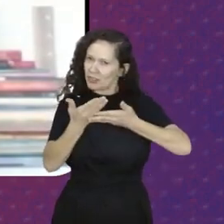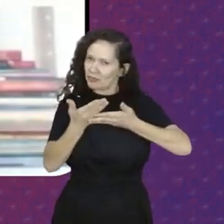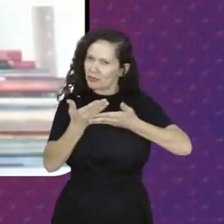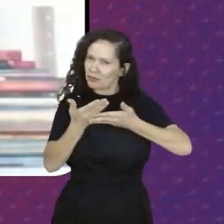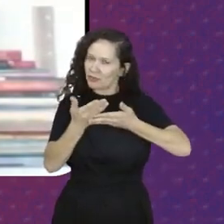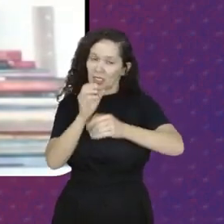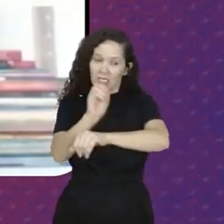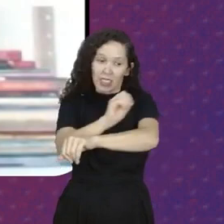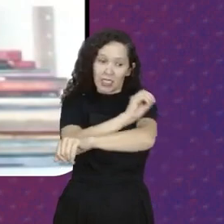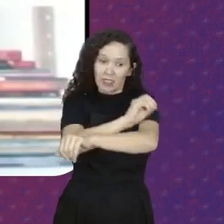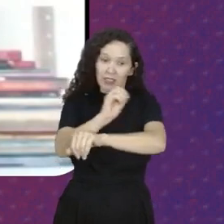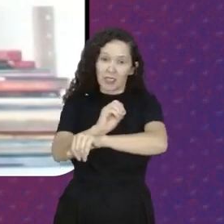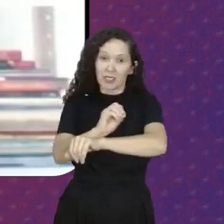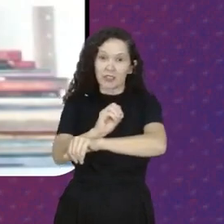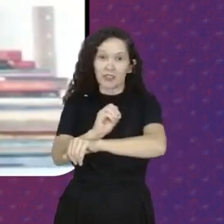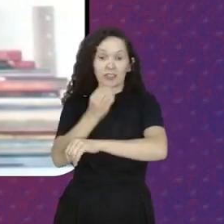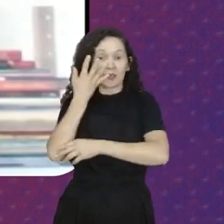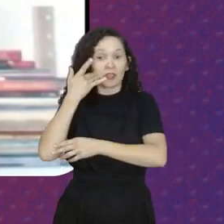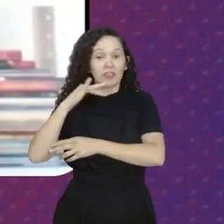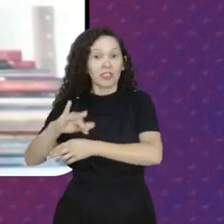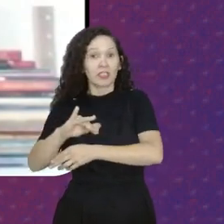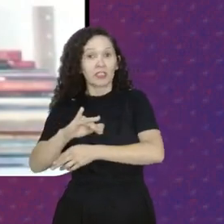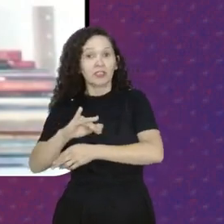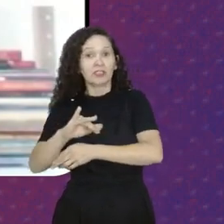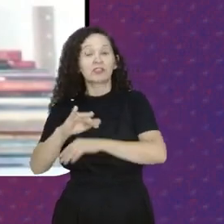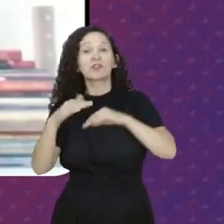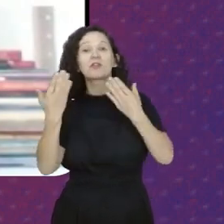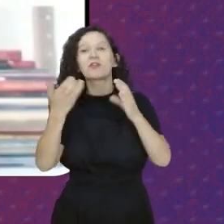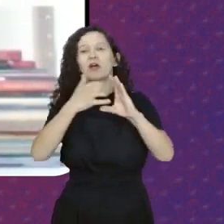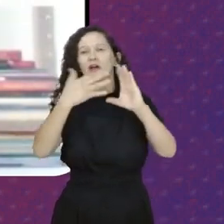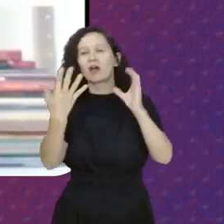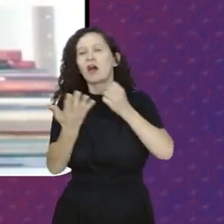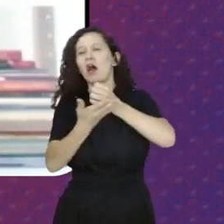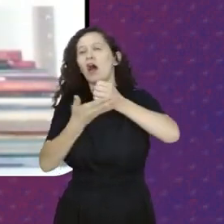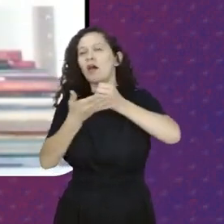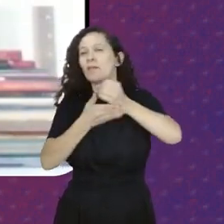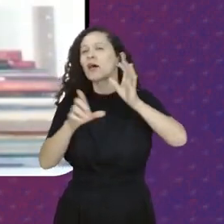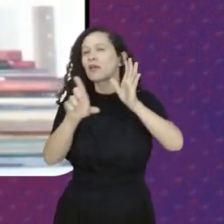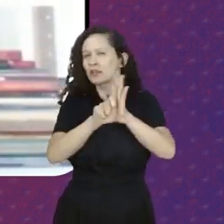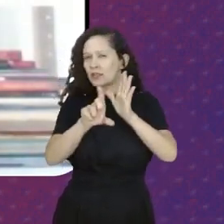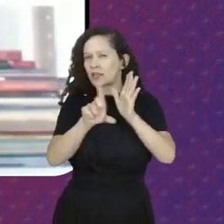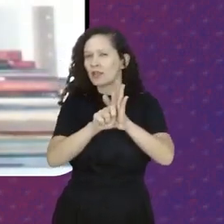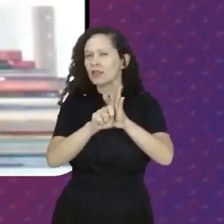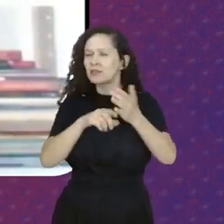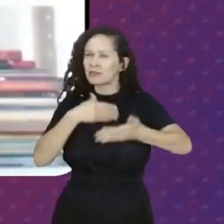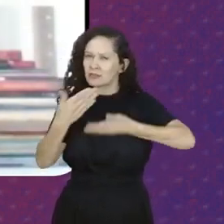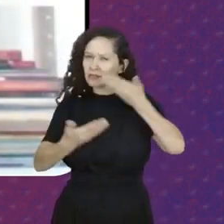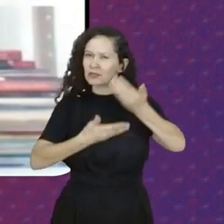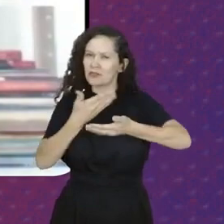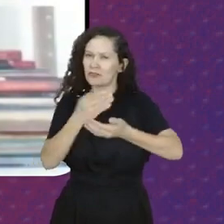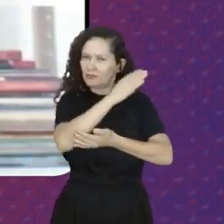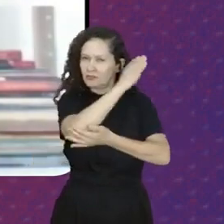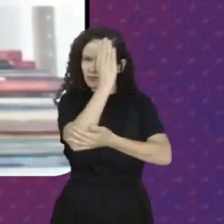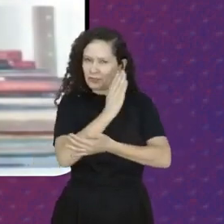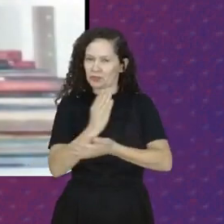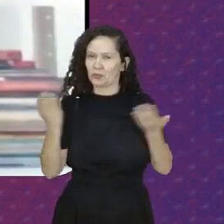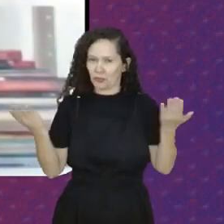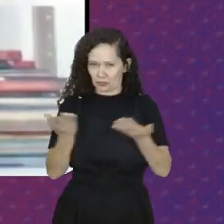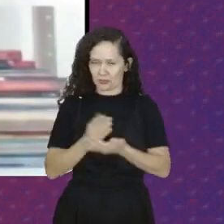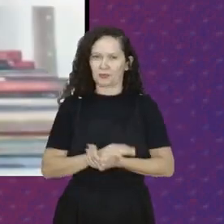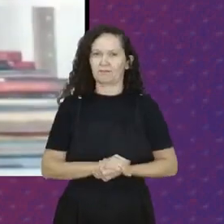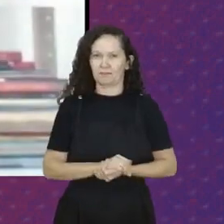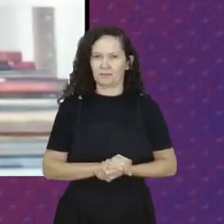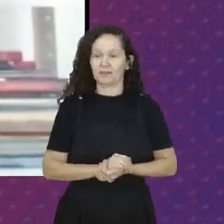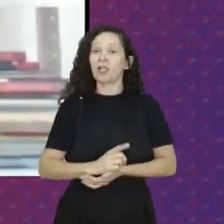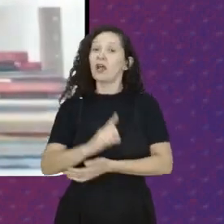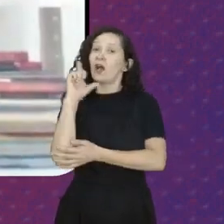e pré-escolas no Brasil, quais são essas características e as bases legais desse atendimento no Brasil hoje.